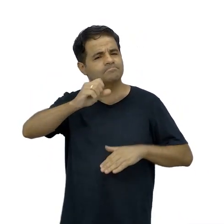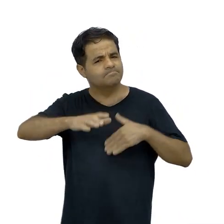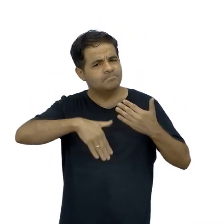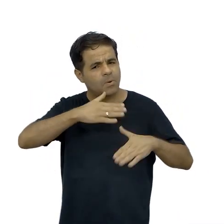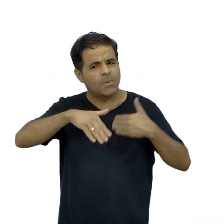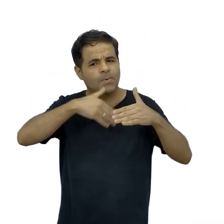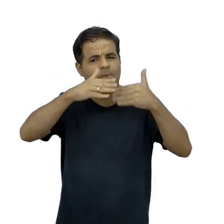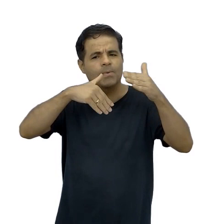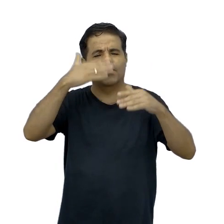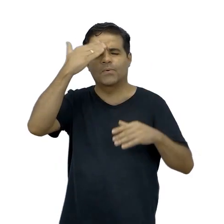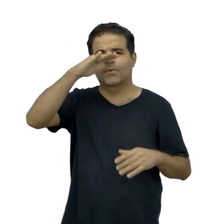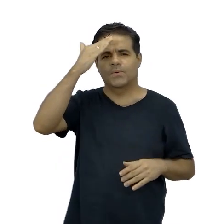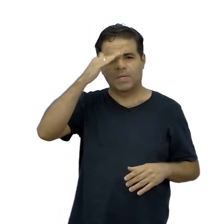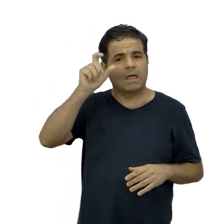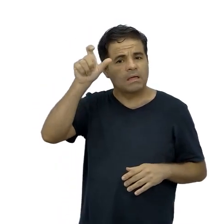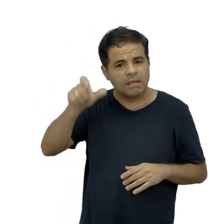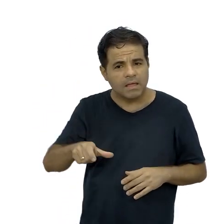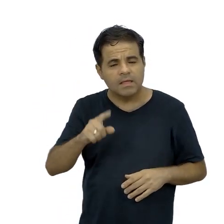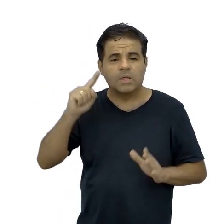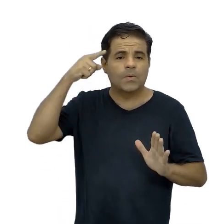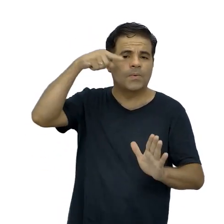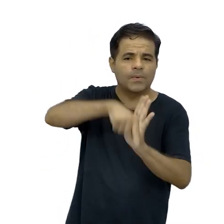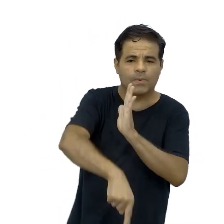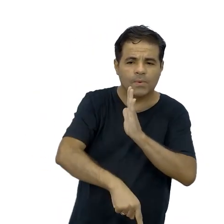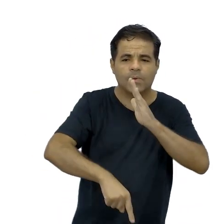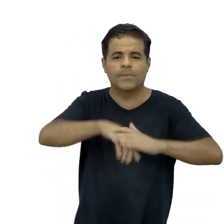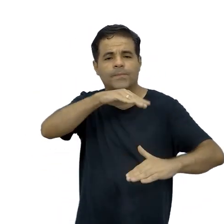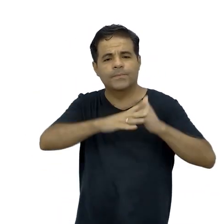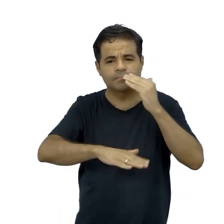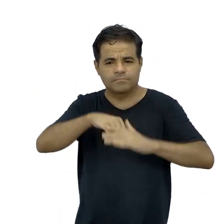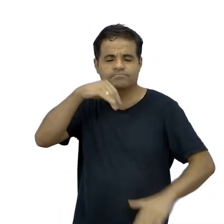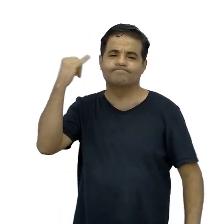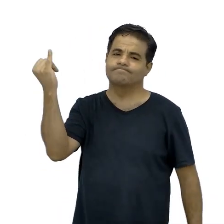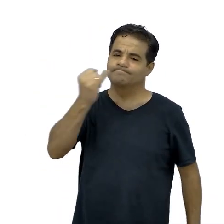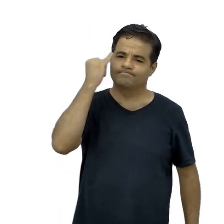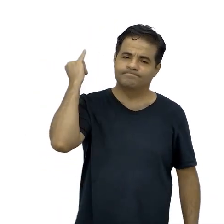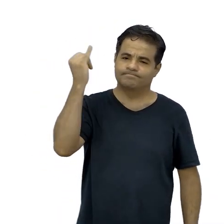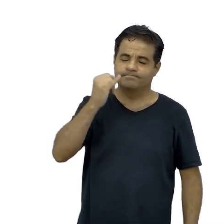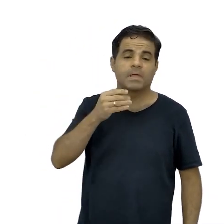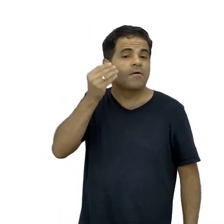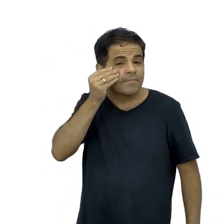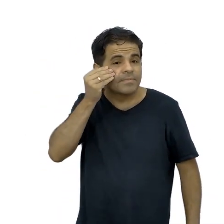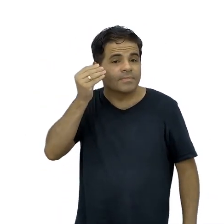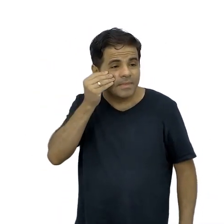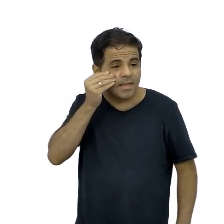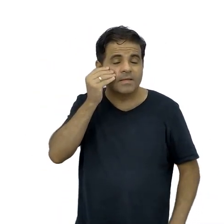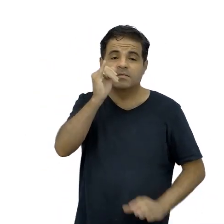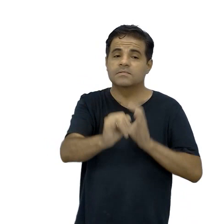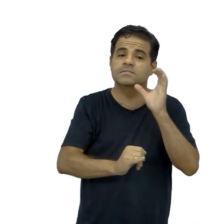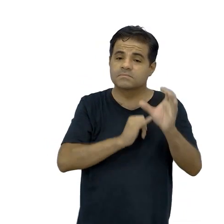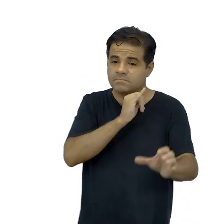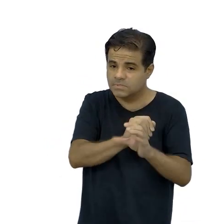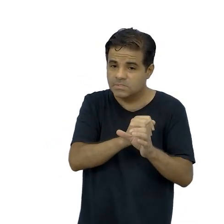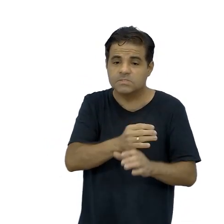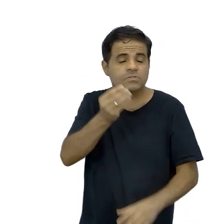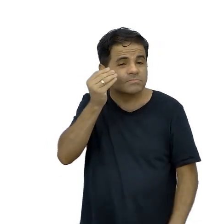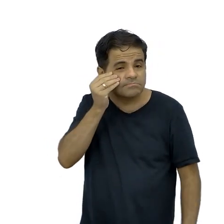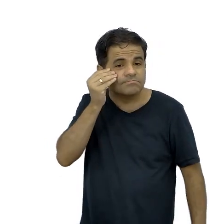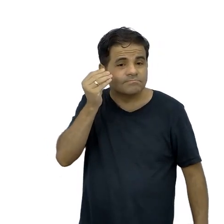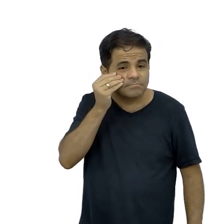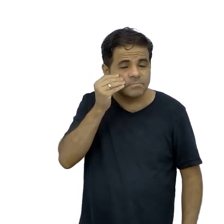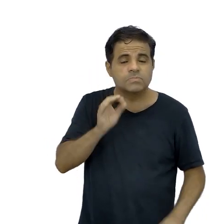ele compreenda e se aprofunde nessas habilidades essenciais. Evidências internacionais, professores, indicam